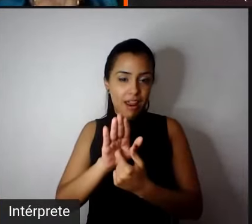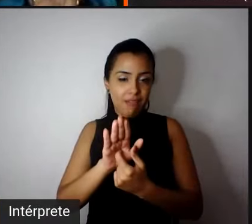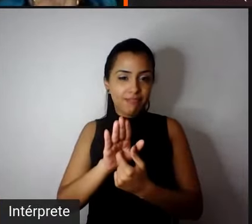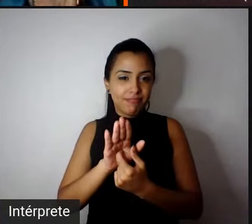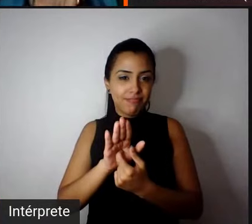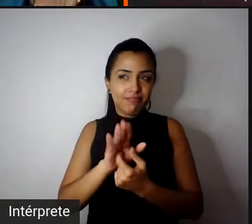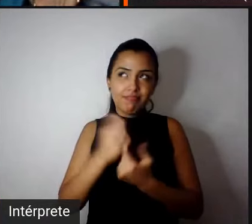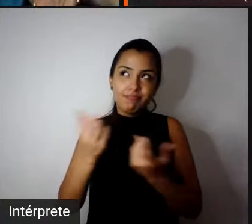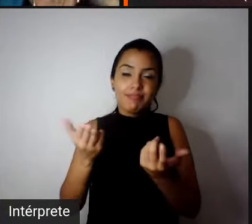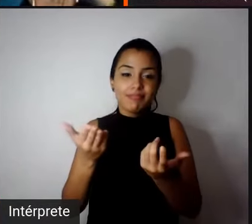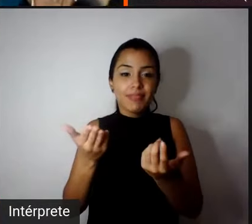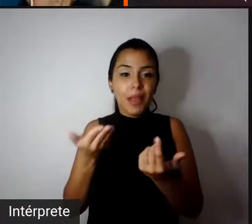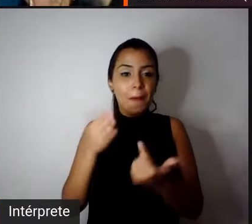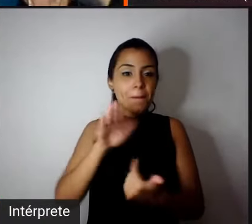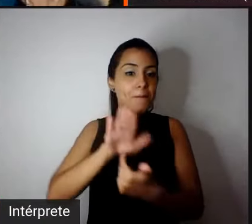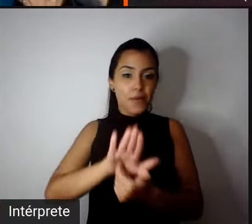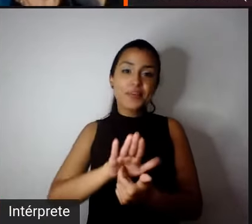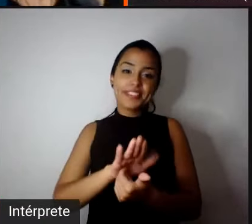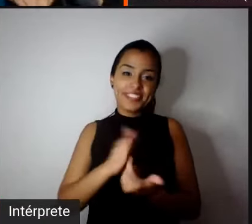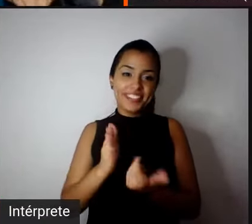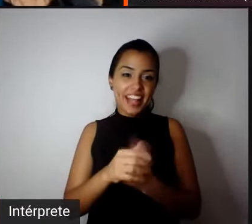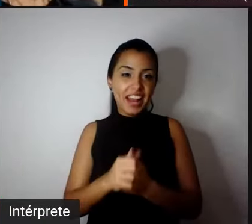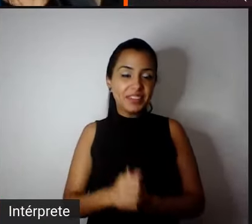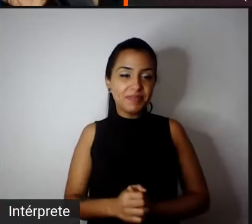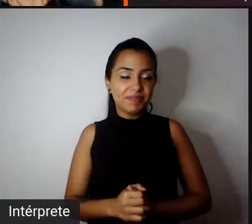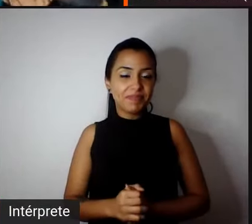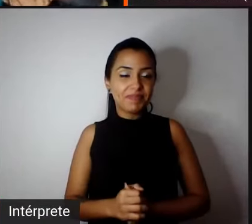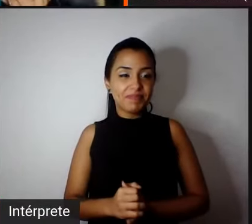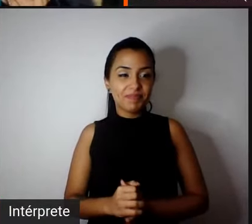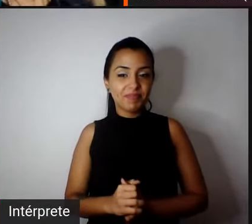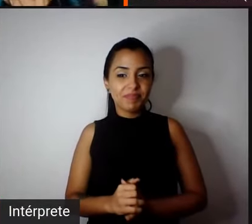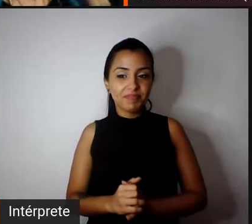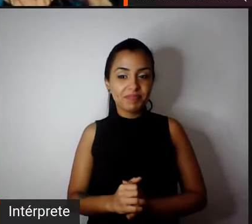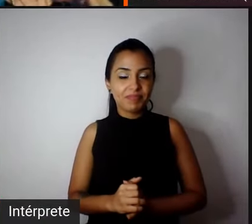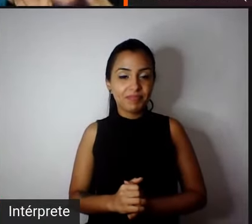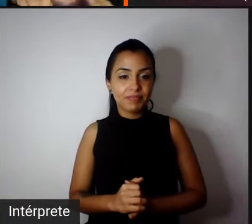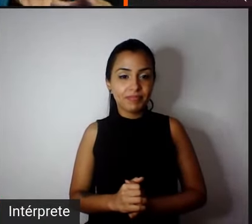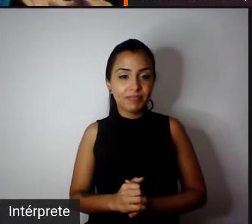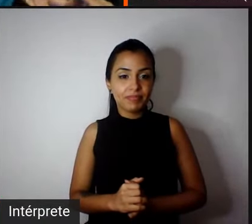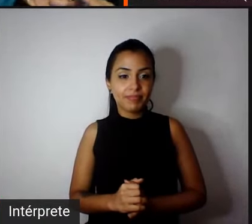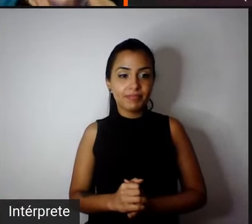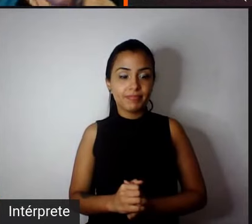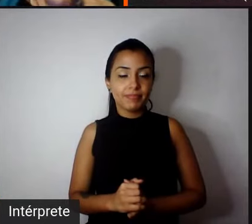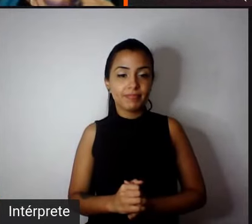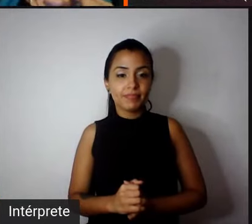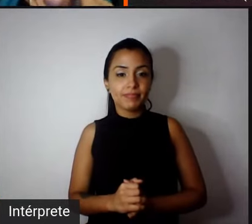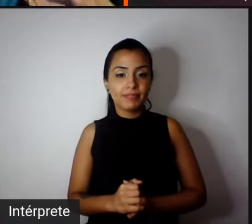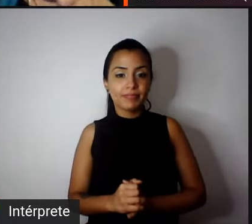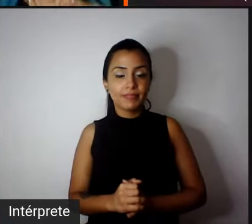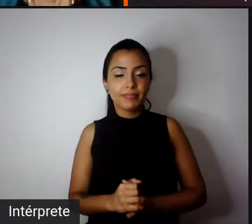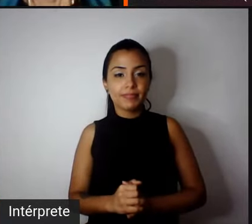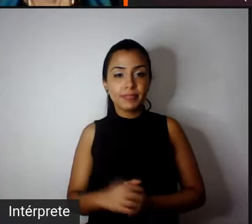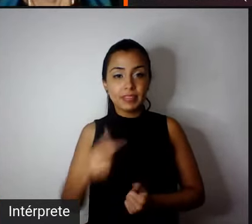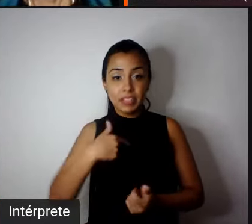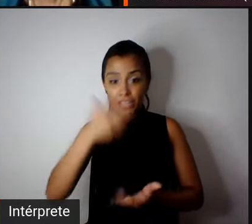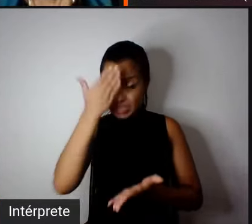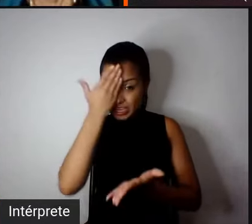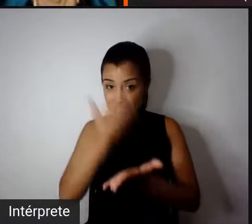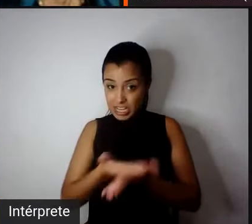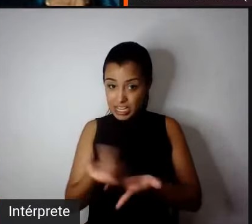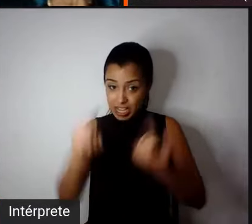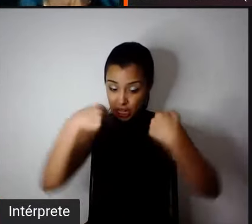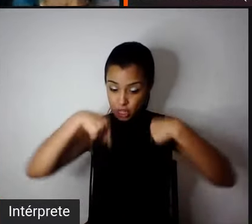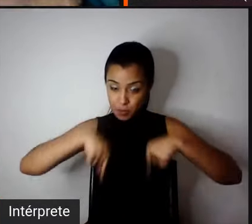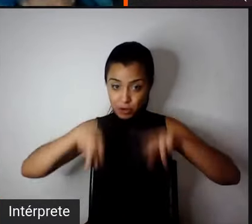mostrar o tempo. Agora, eu acho que a real antropologia visual